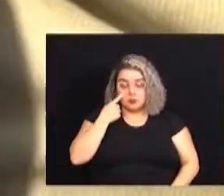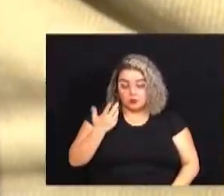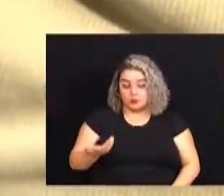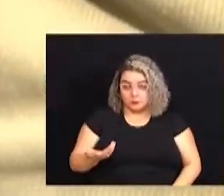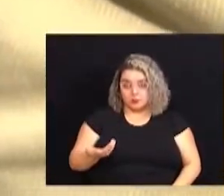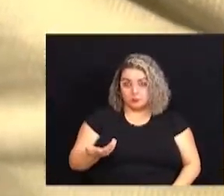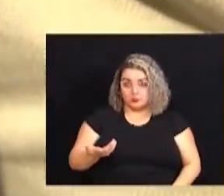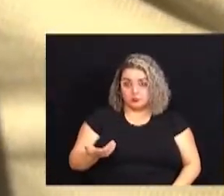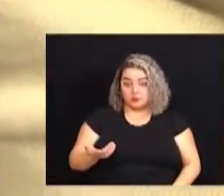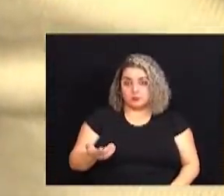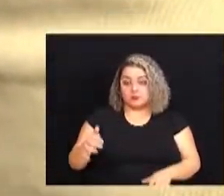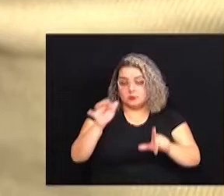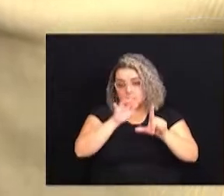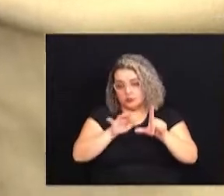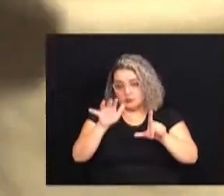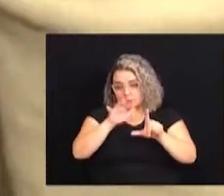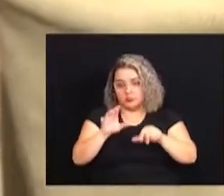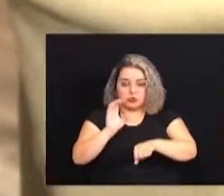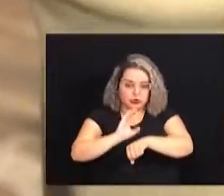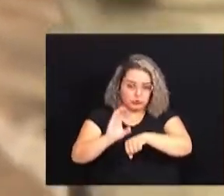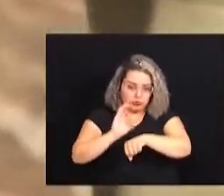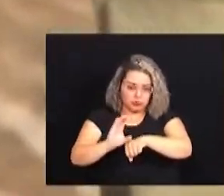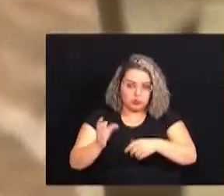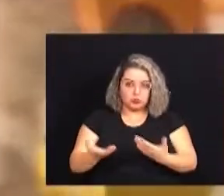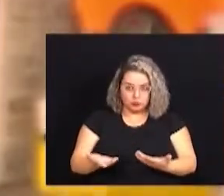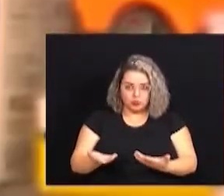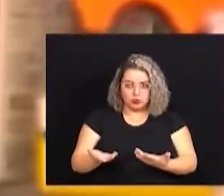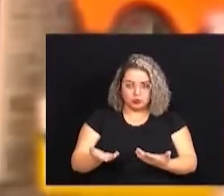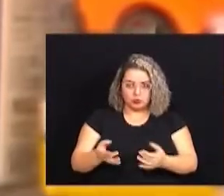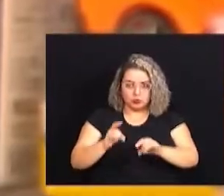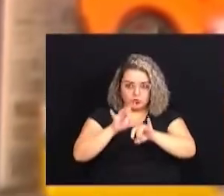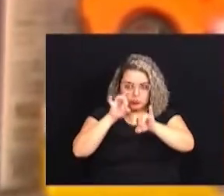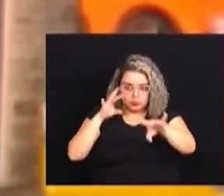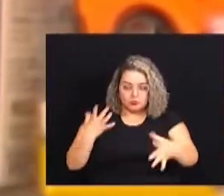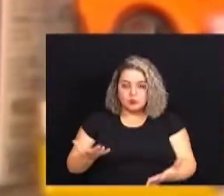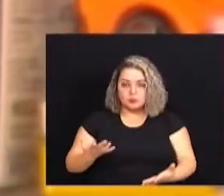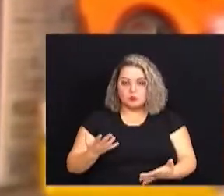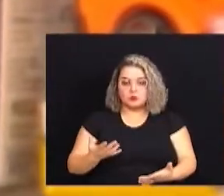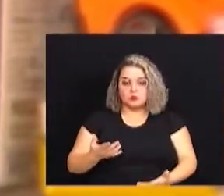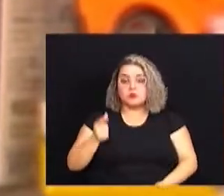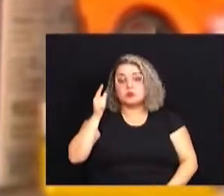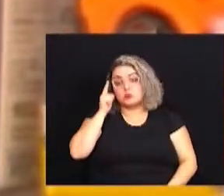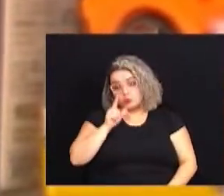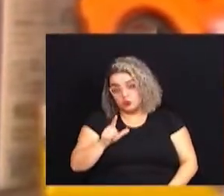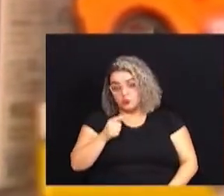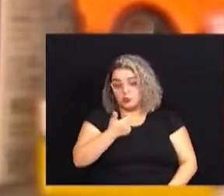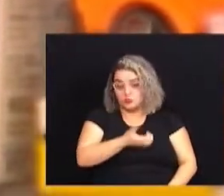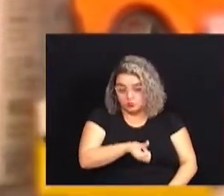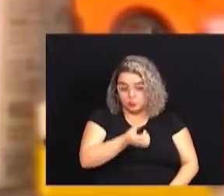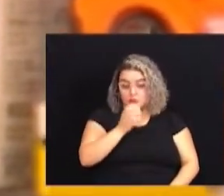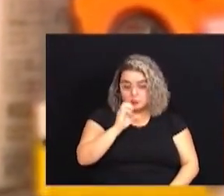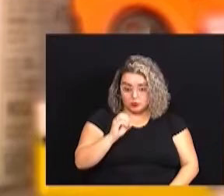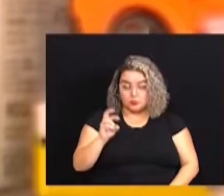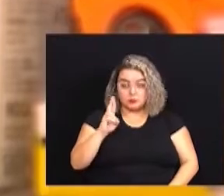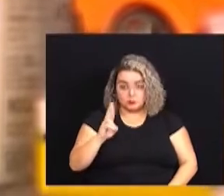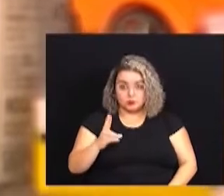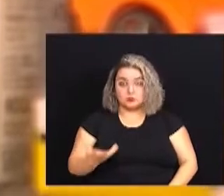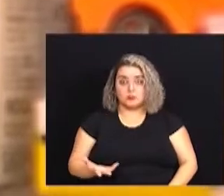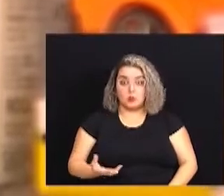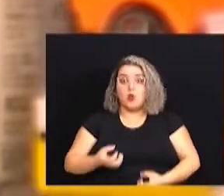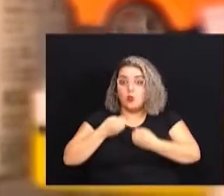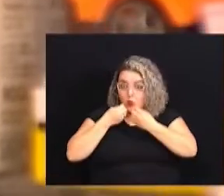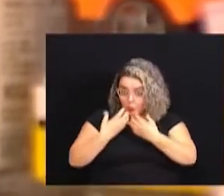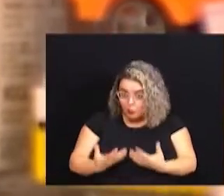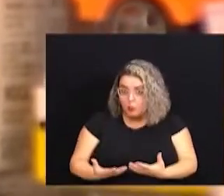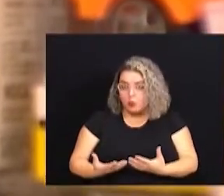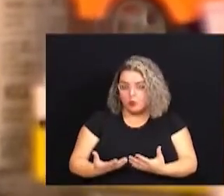dando uma olhada nas plataformas de cursos à distância, você consegue com R$600 fazer um bom